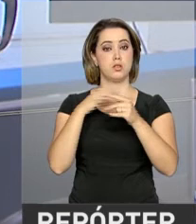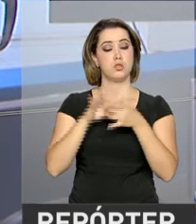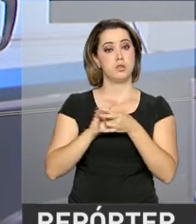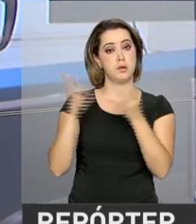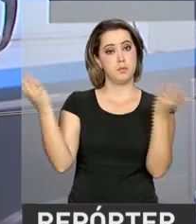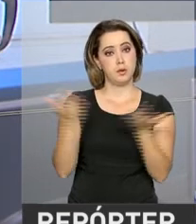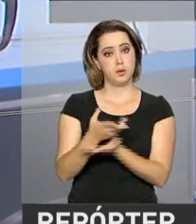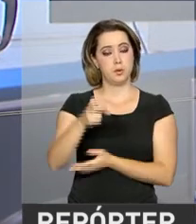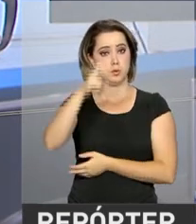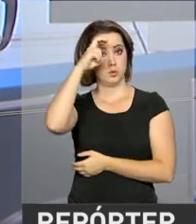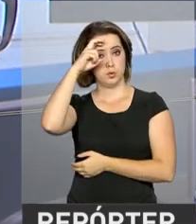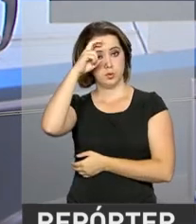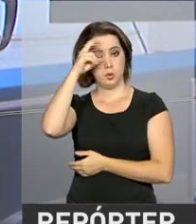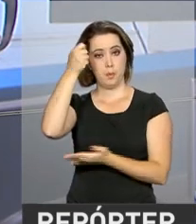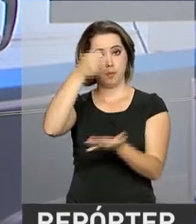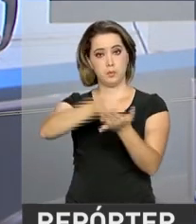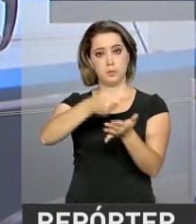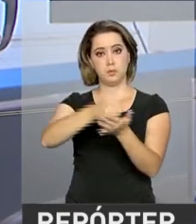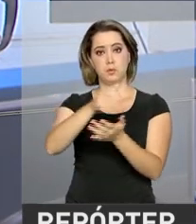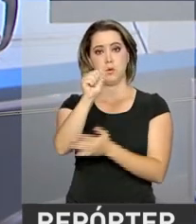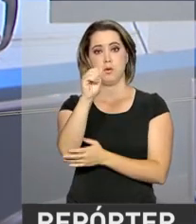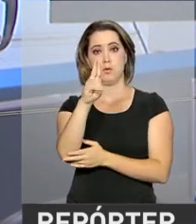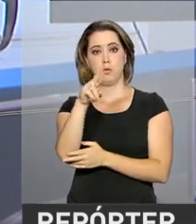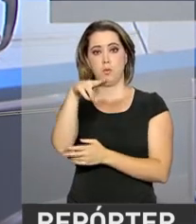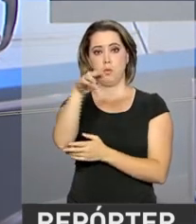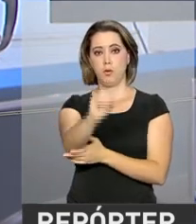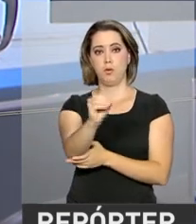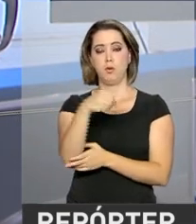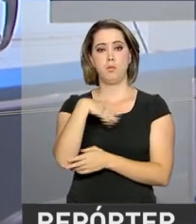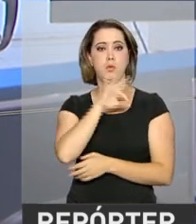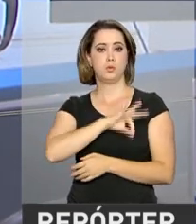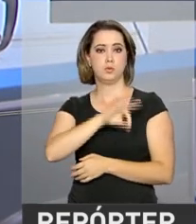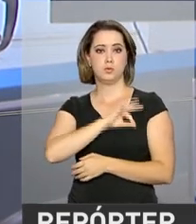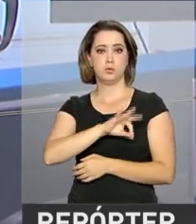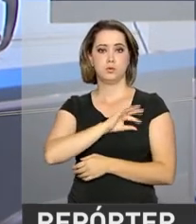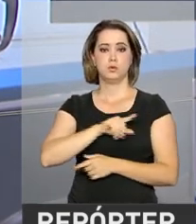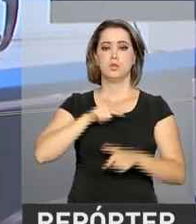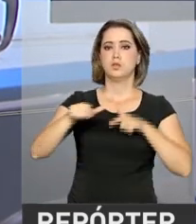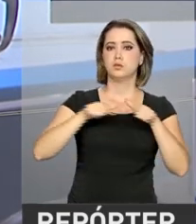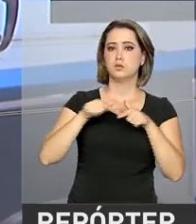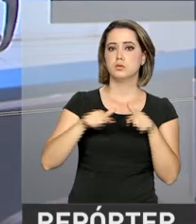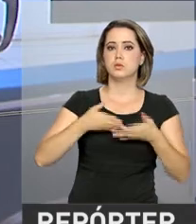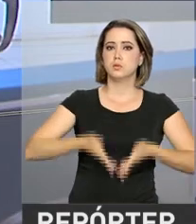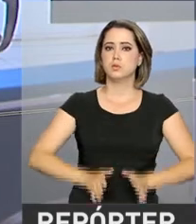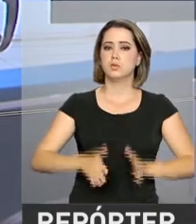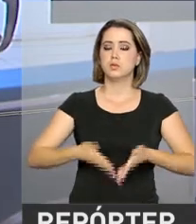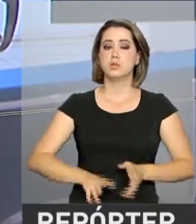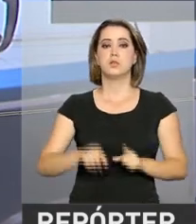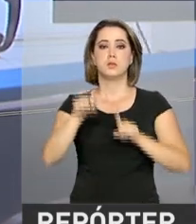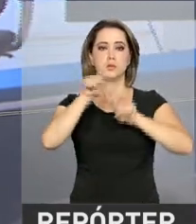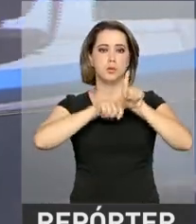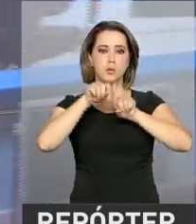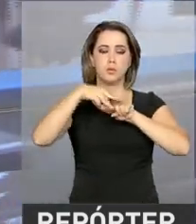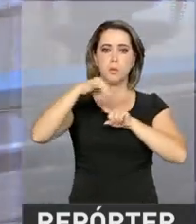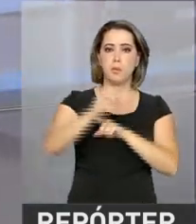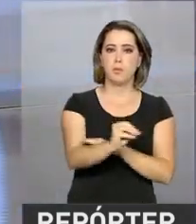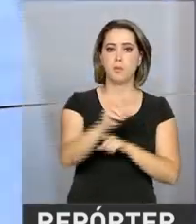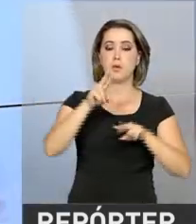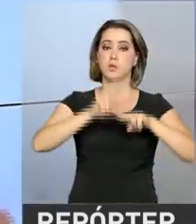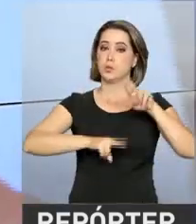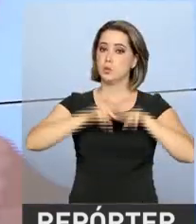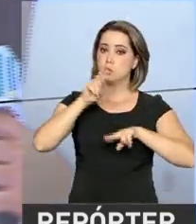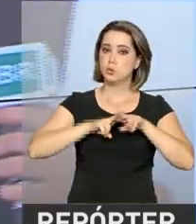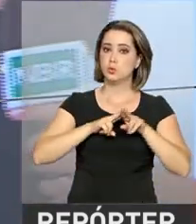libera nesta quinta-feira os pagamentos do abono salarial dos trabalhadores nascidos nos meses de maio e junho. A repórter